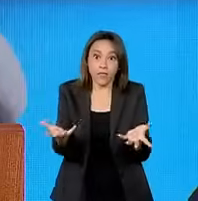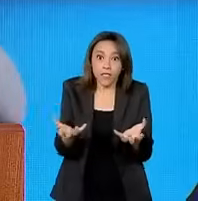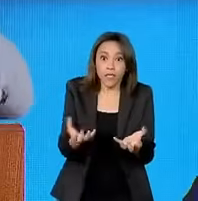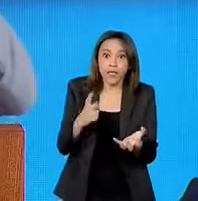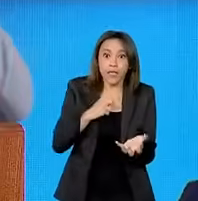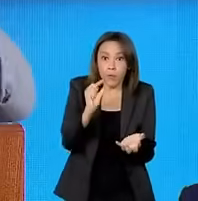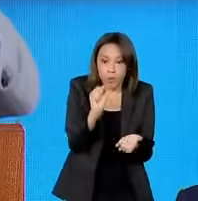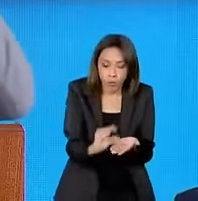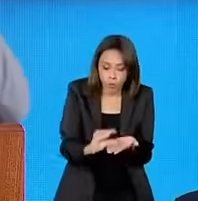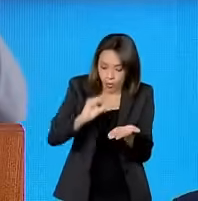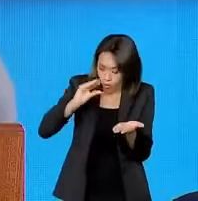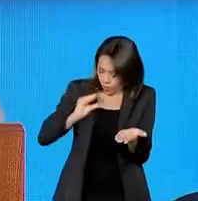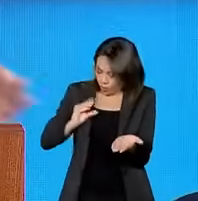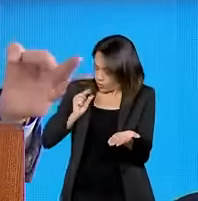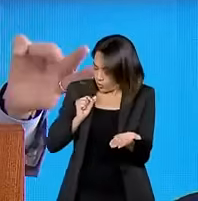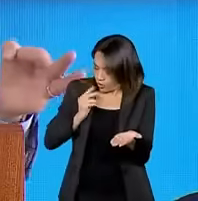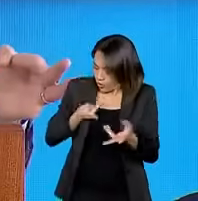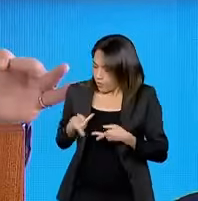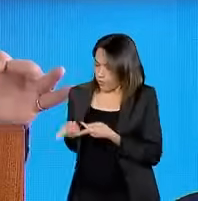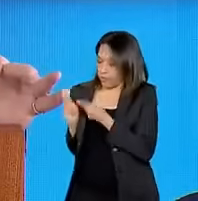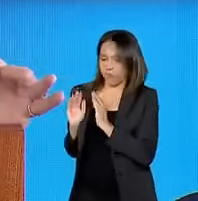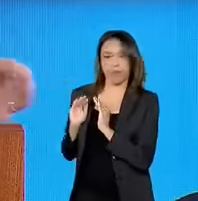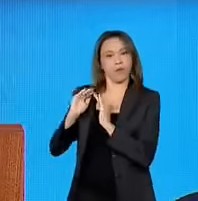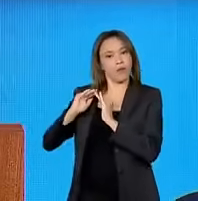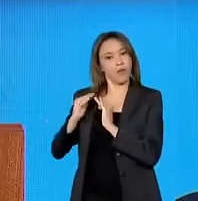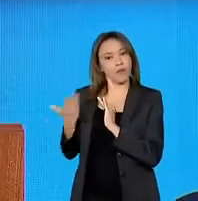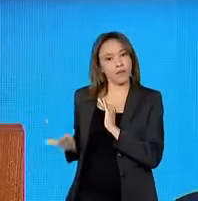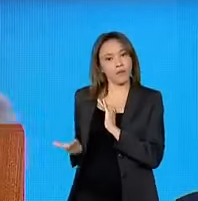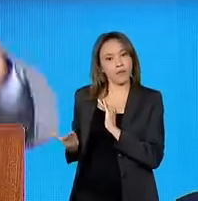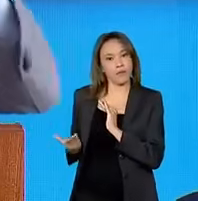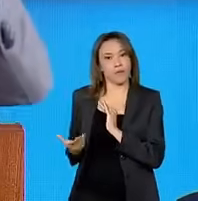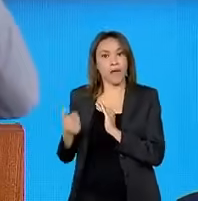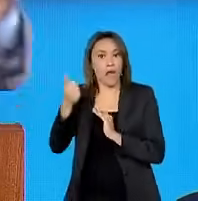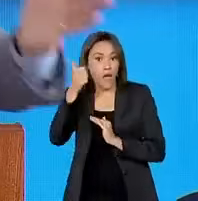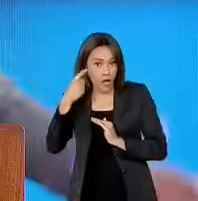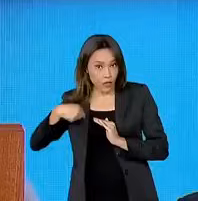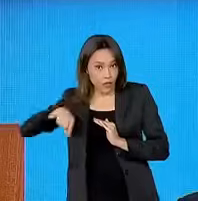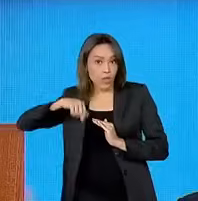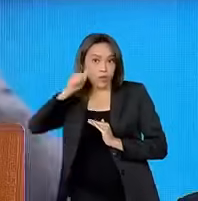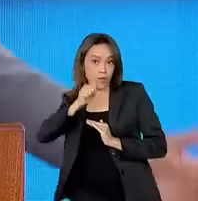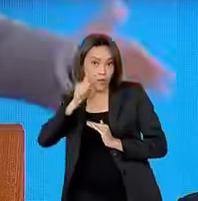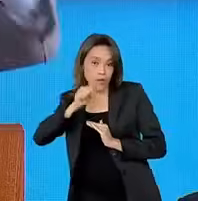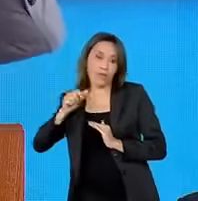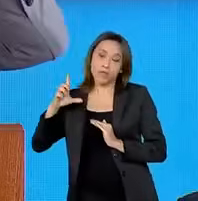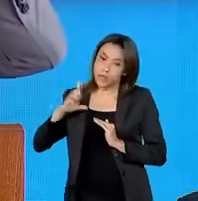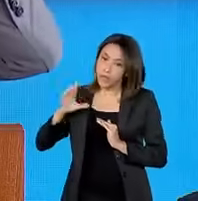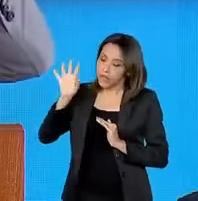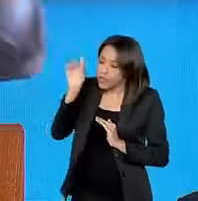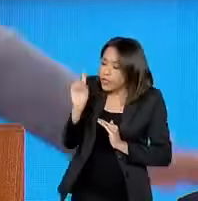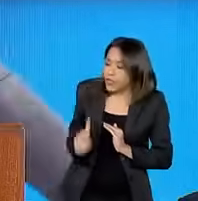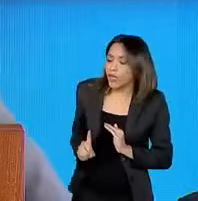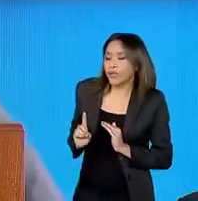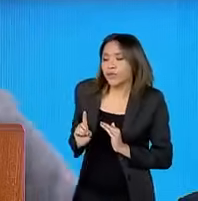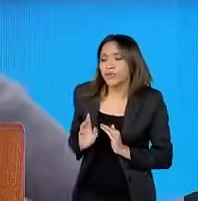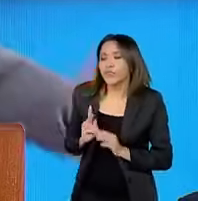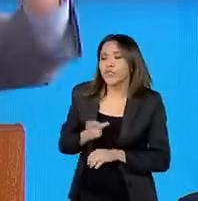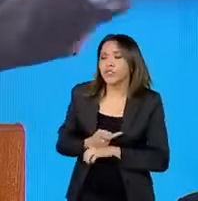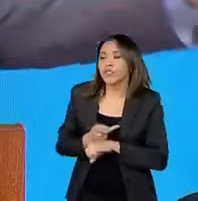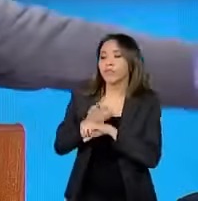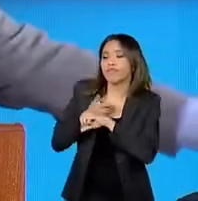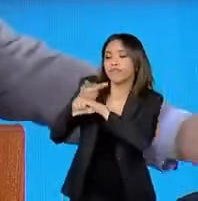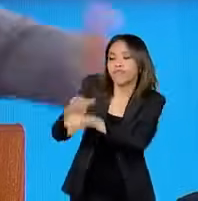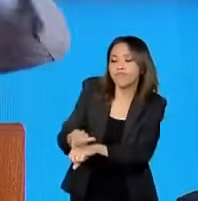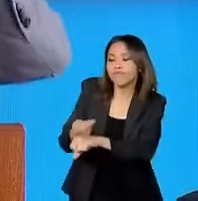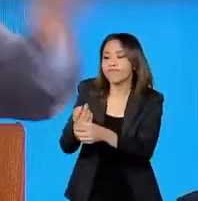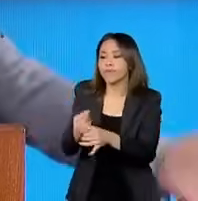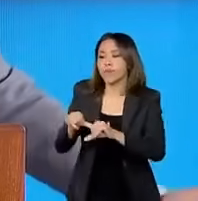ter um pouquinho de dinheiro para levar as coisas para casa. As nossas mulheres têm direito de ir na feira, têm direito de ir no mercado, têm